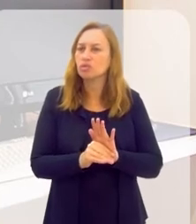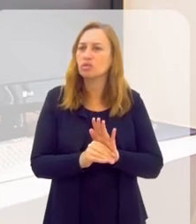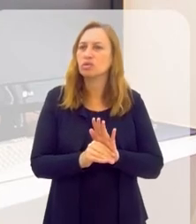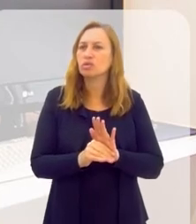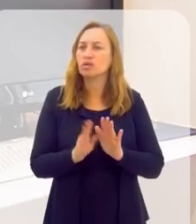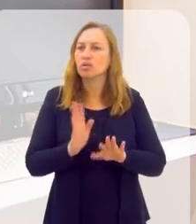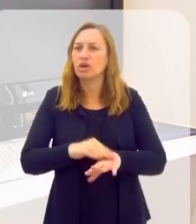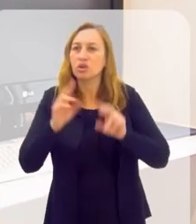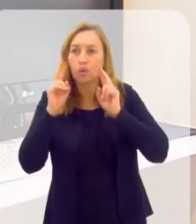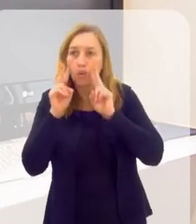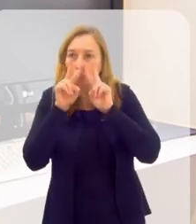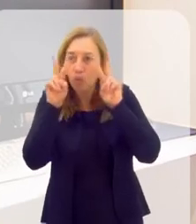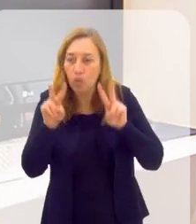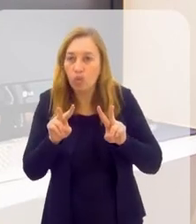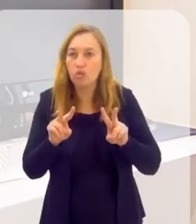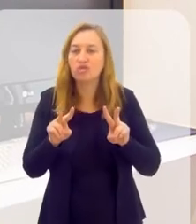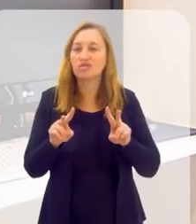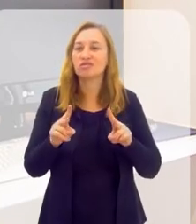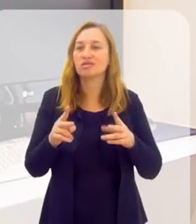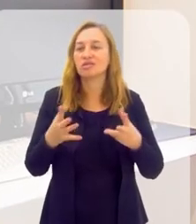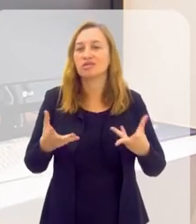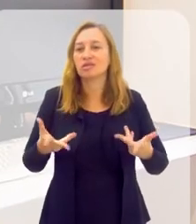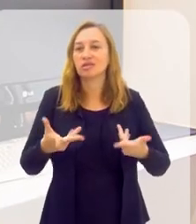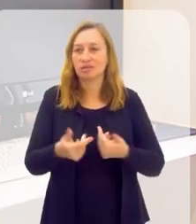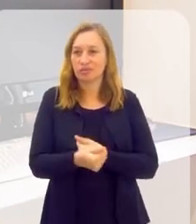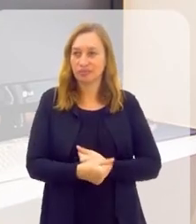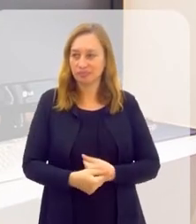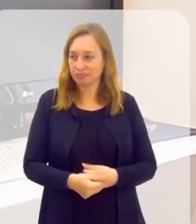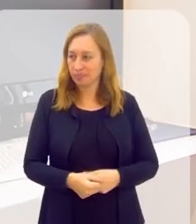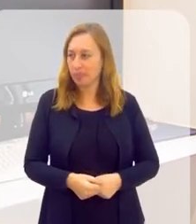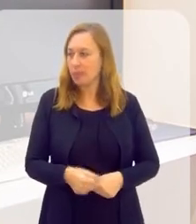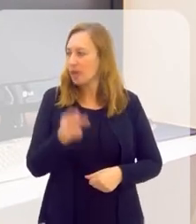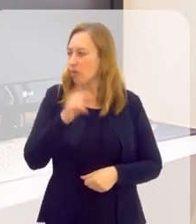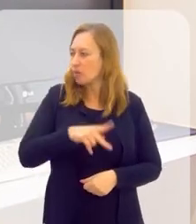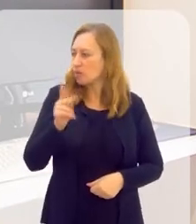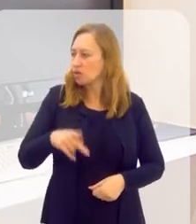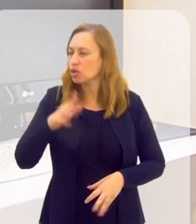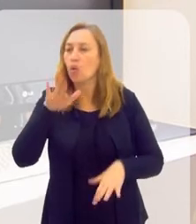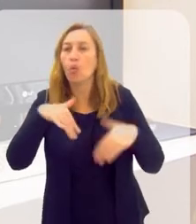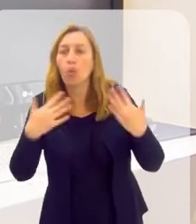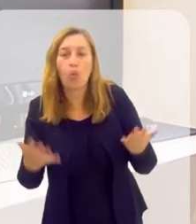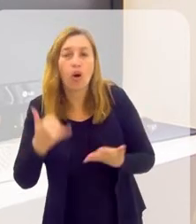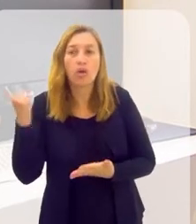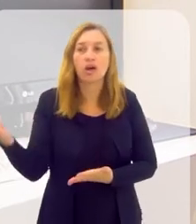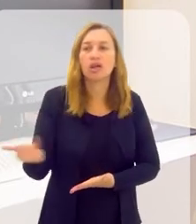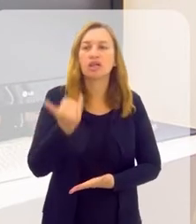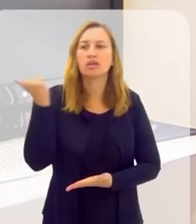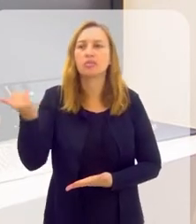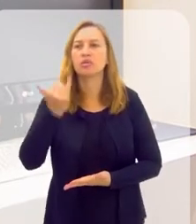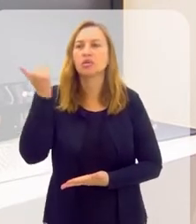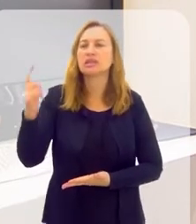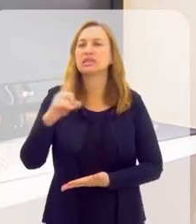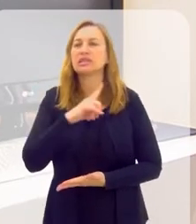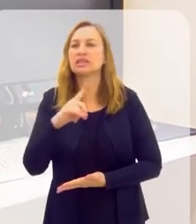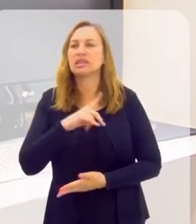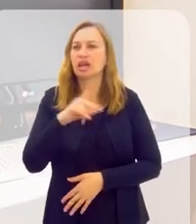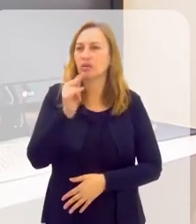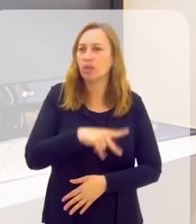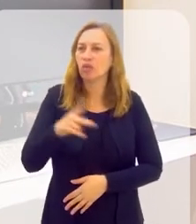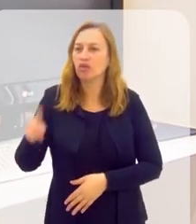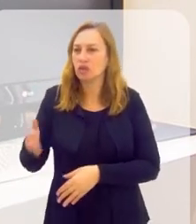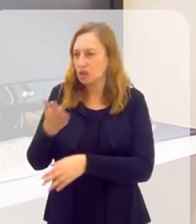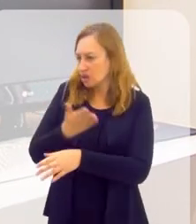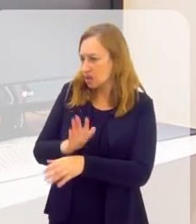mais lúdicos, enfim, mais gostosos. Professor, qual é a importância de ter